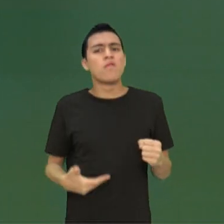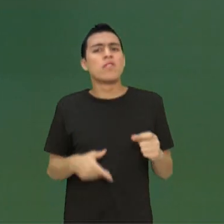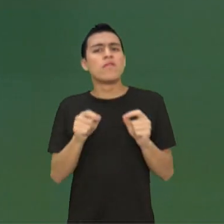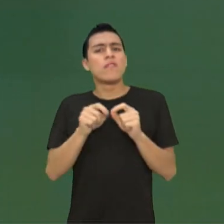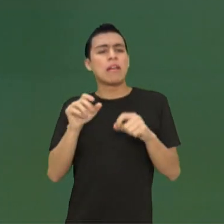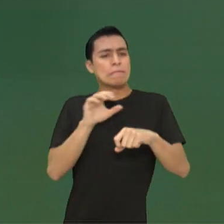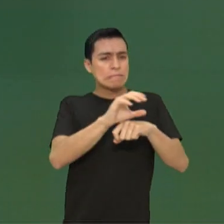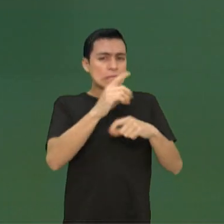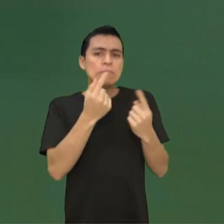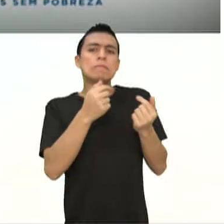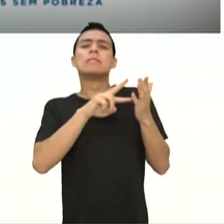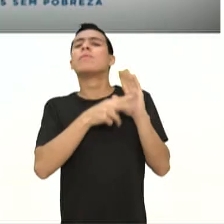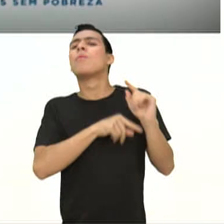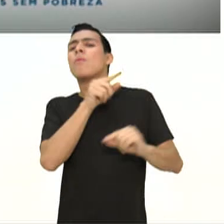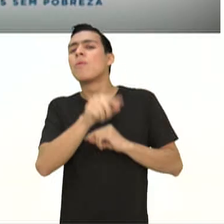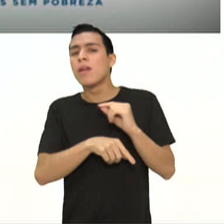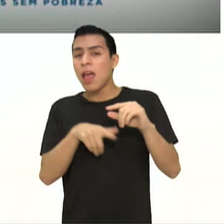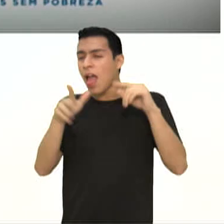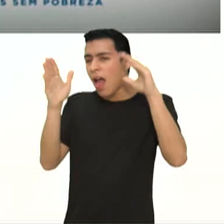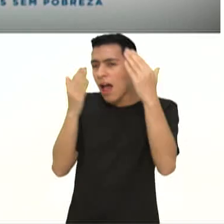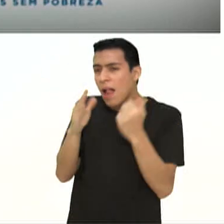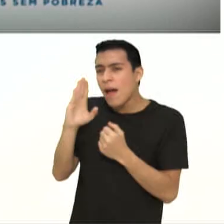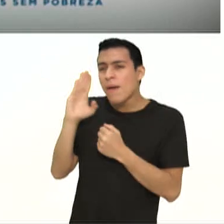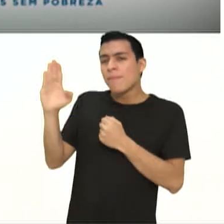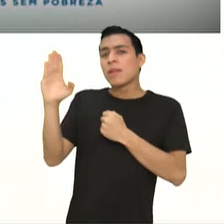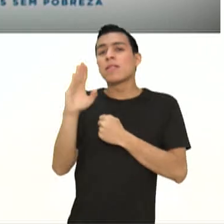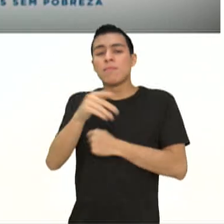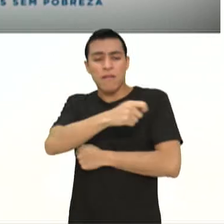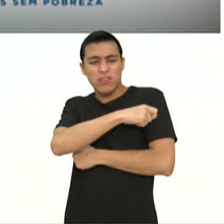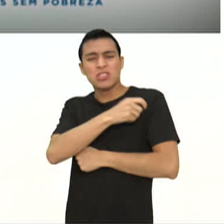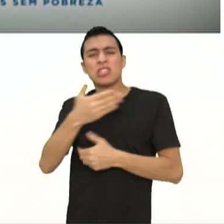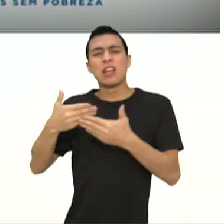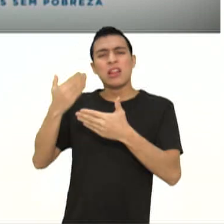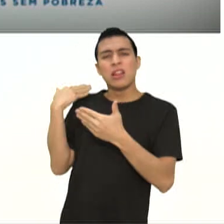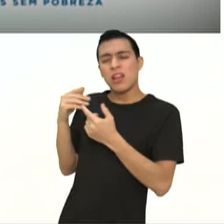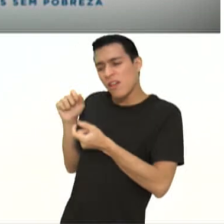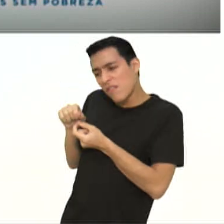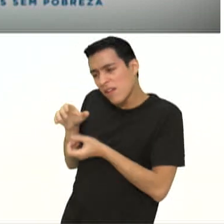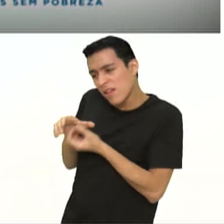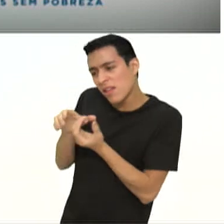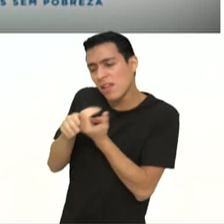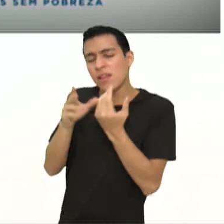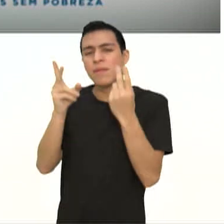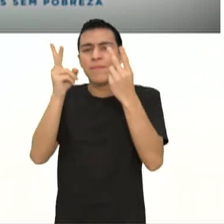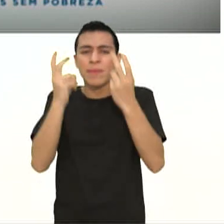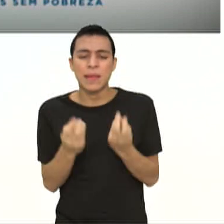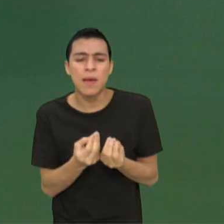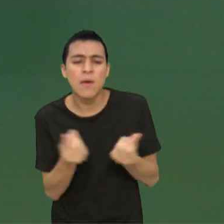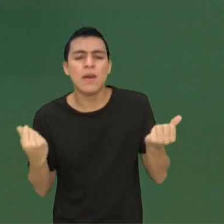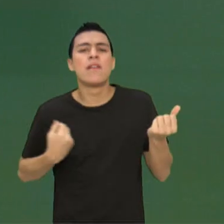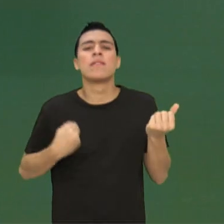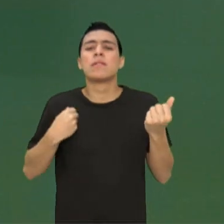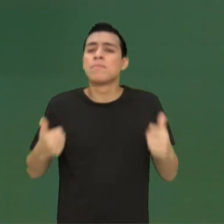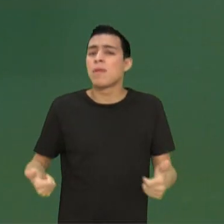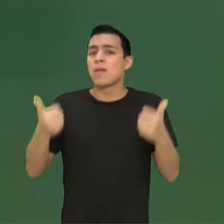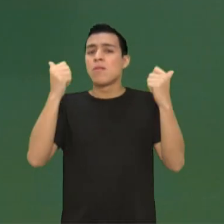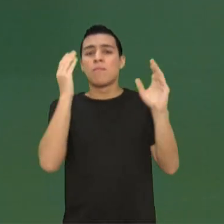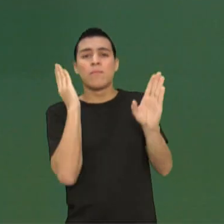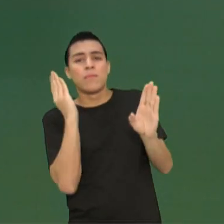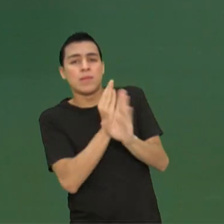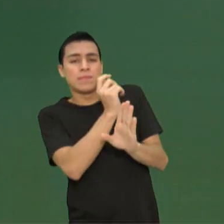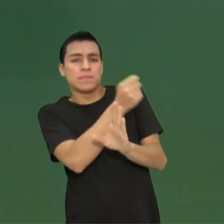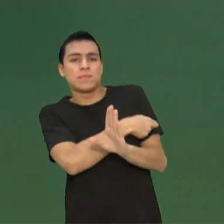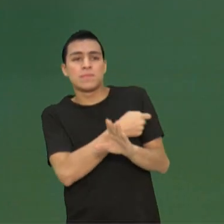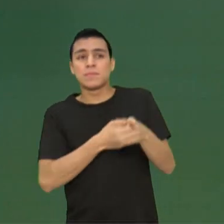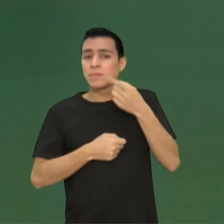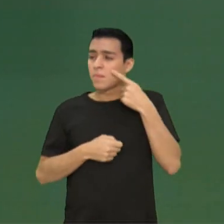faz. Analisar as principais vacinas já desenvolvidas e perceber como a qualidade de vida melhorou com a vacinação. Aqui